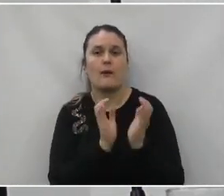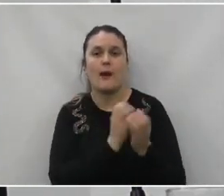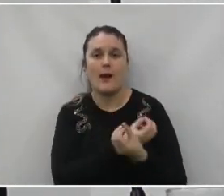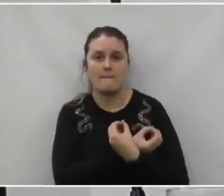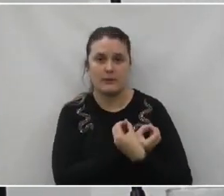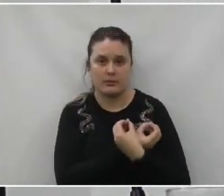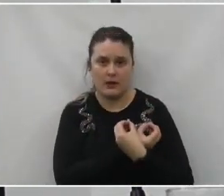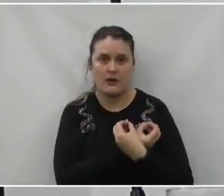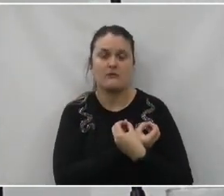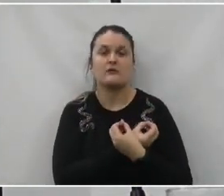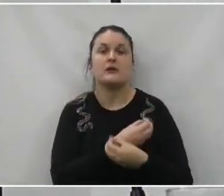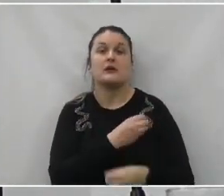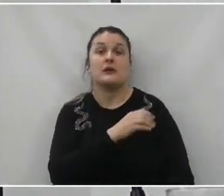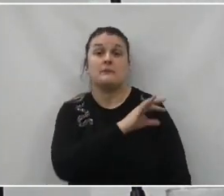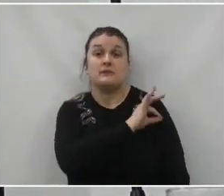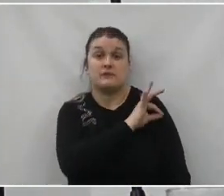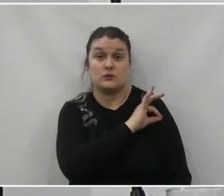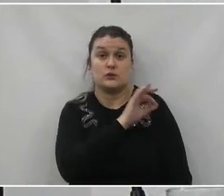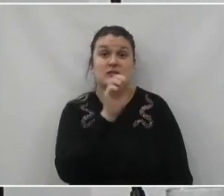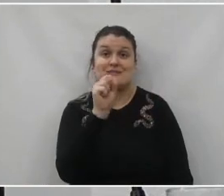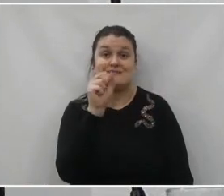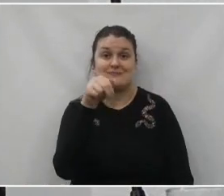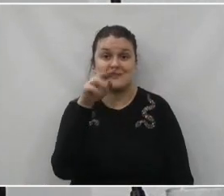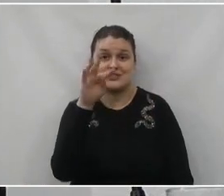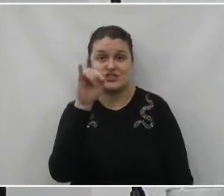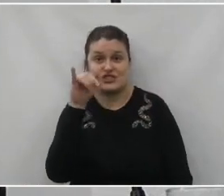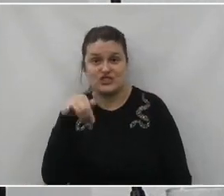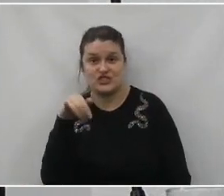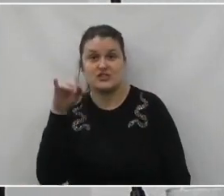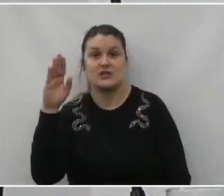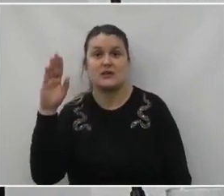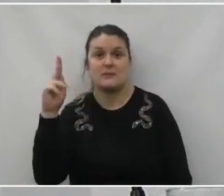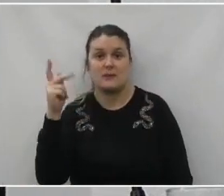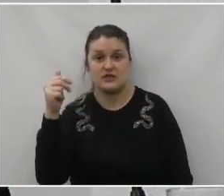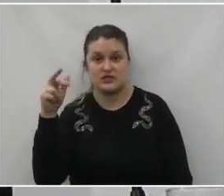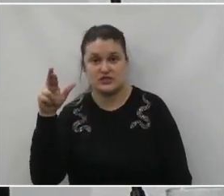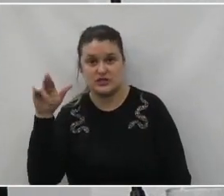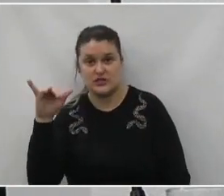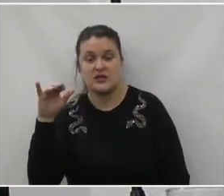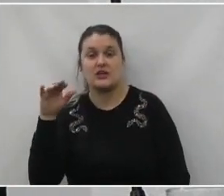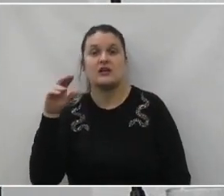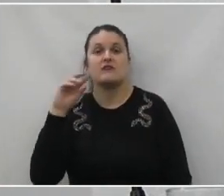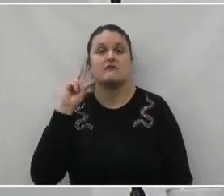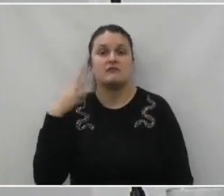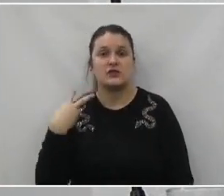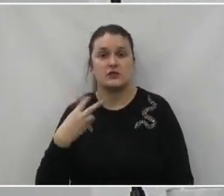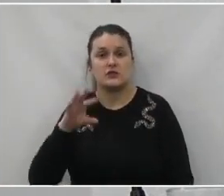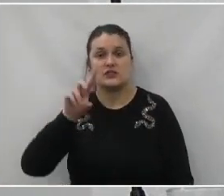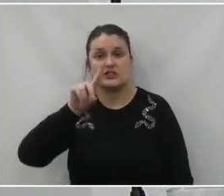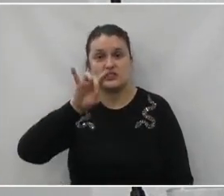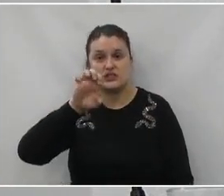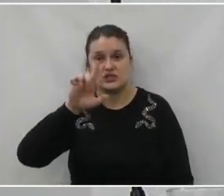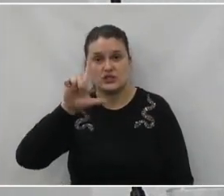Prefeitura Santinho e Bashir, e um grande apoio do vereador Diego e do Rático.